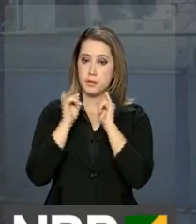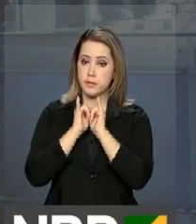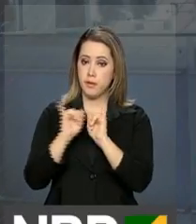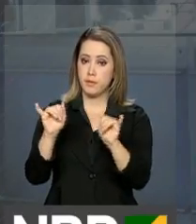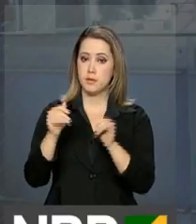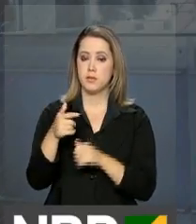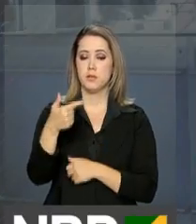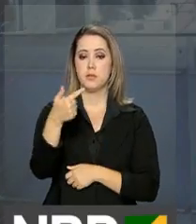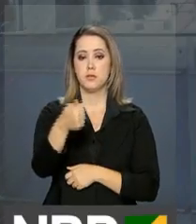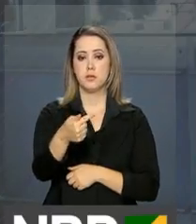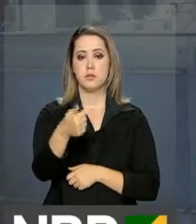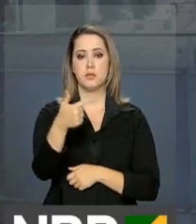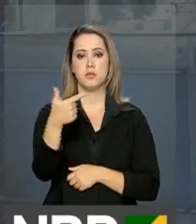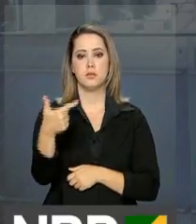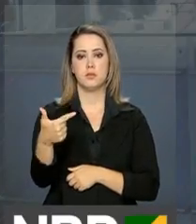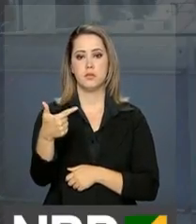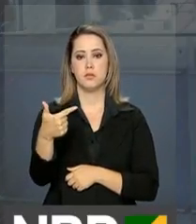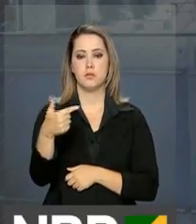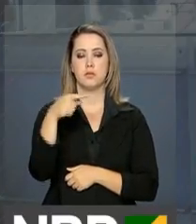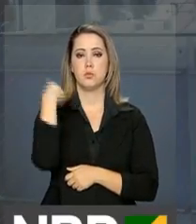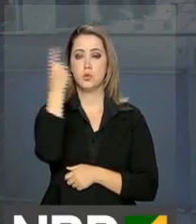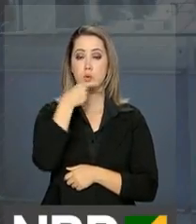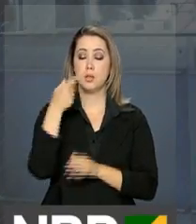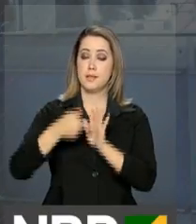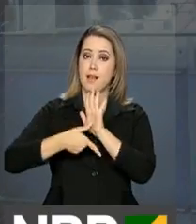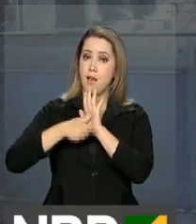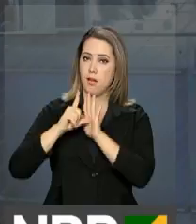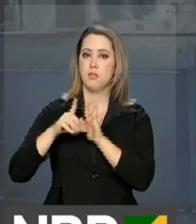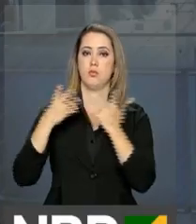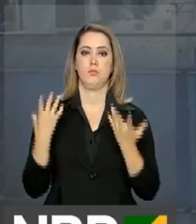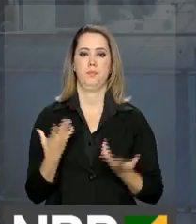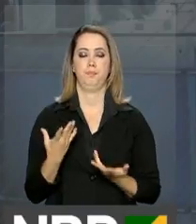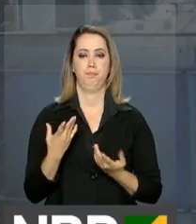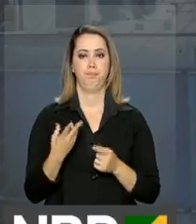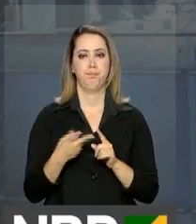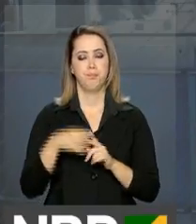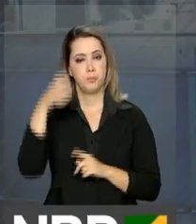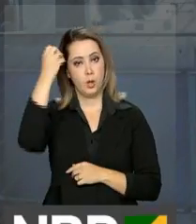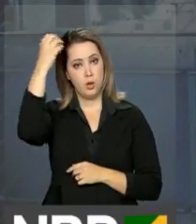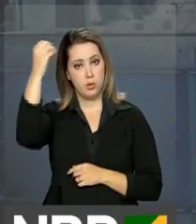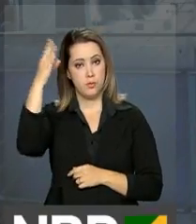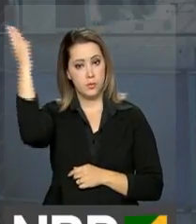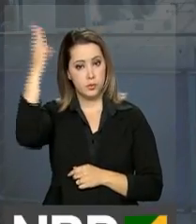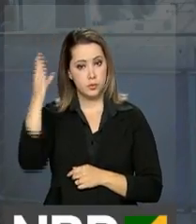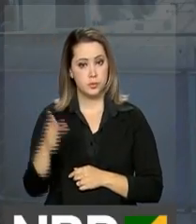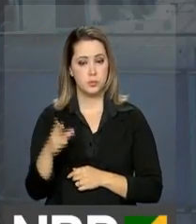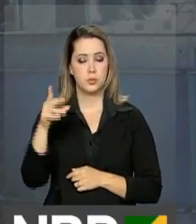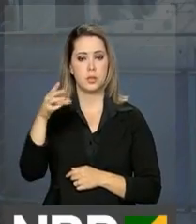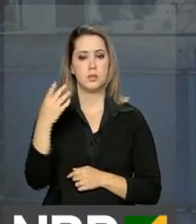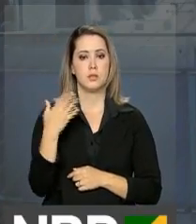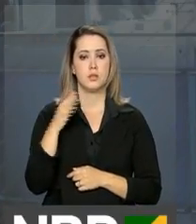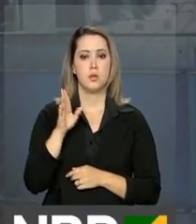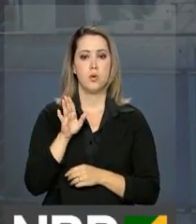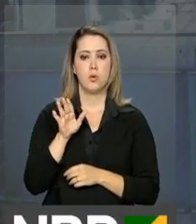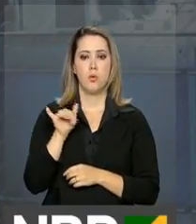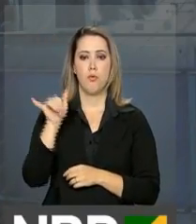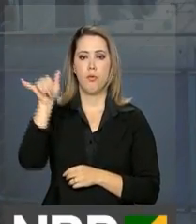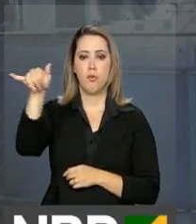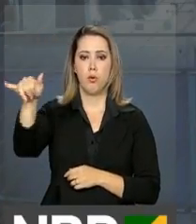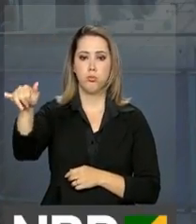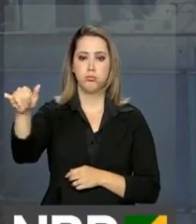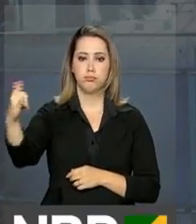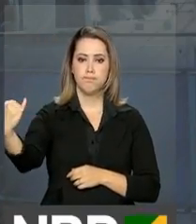aos passageiros com antecedência de até 72 horas em vôos domésticos com passagens de ida e volta quem não